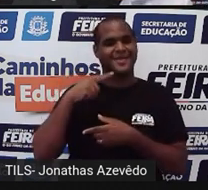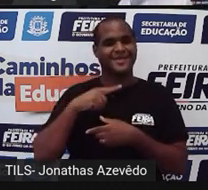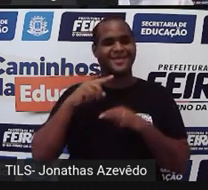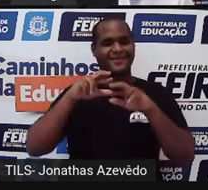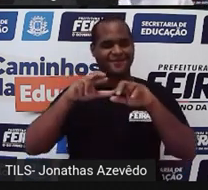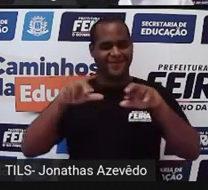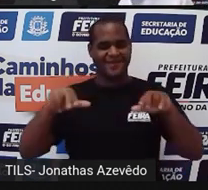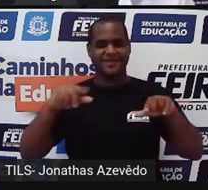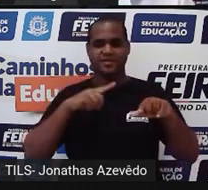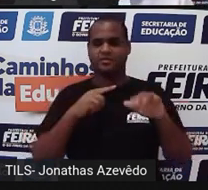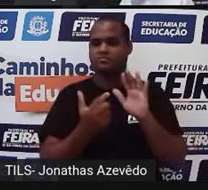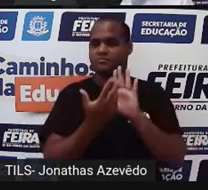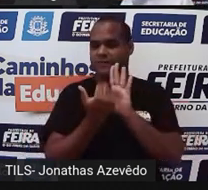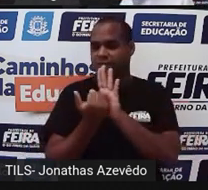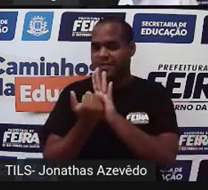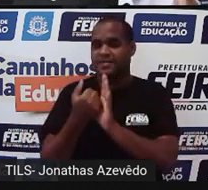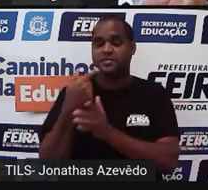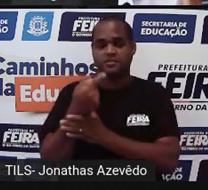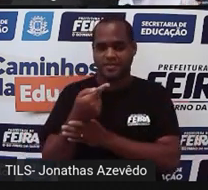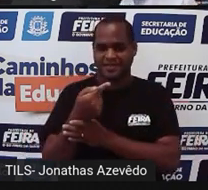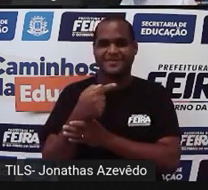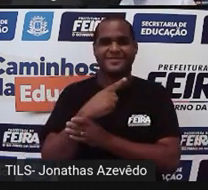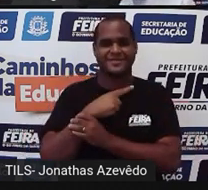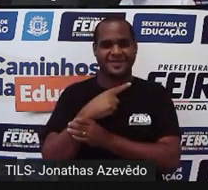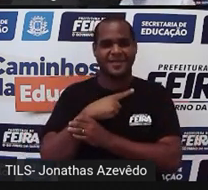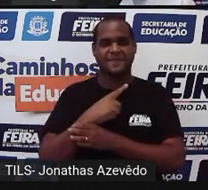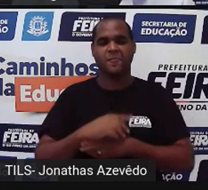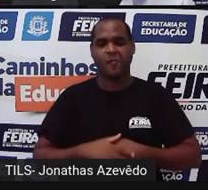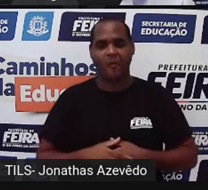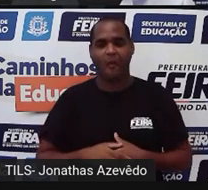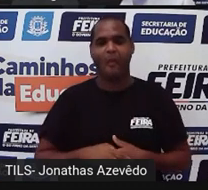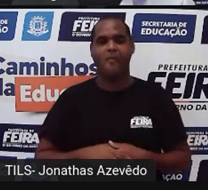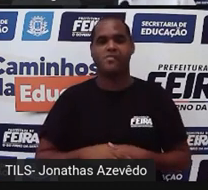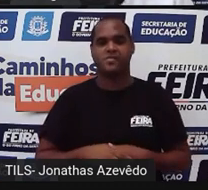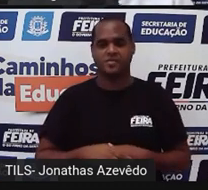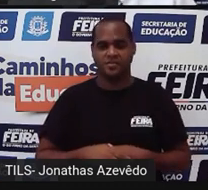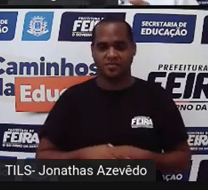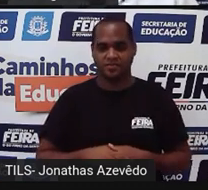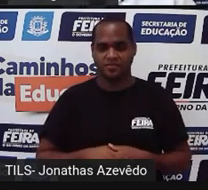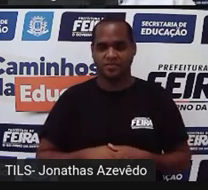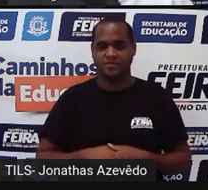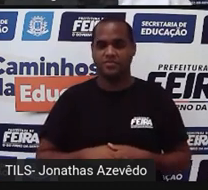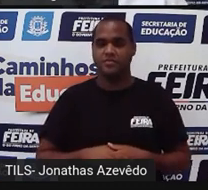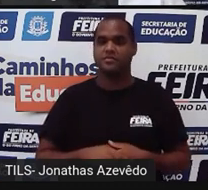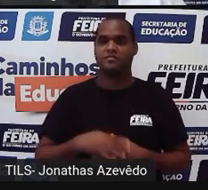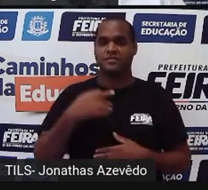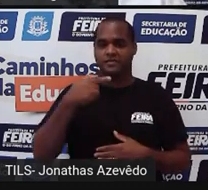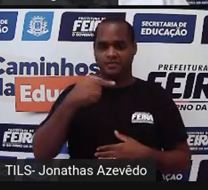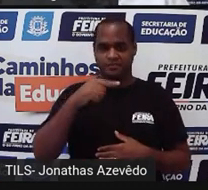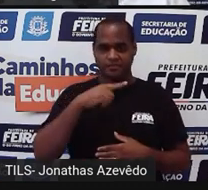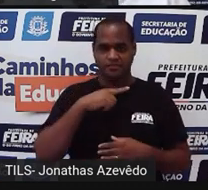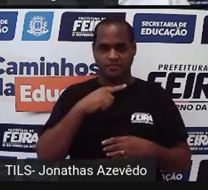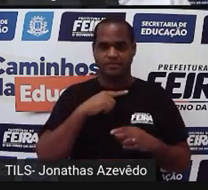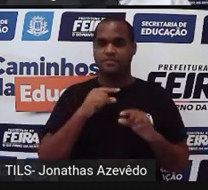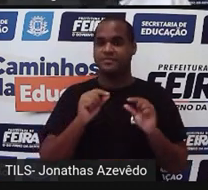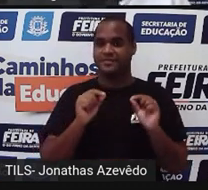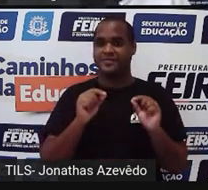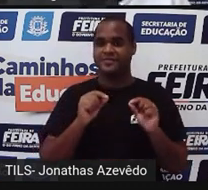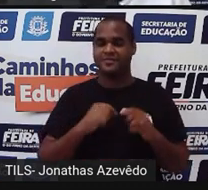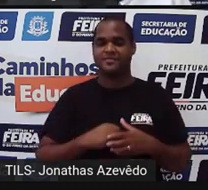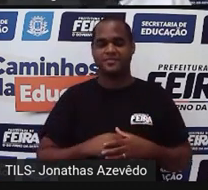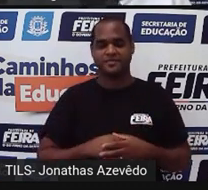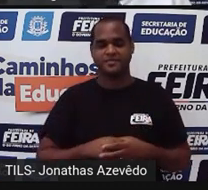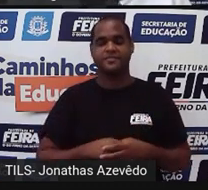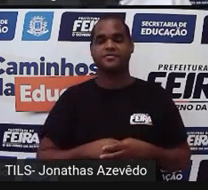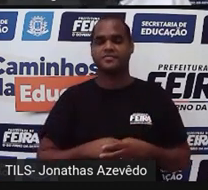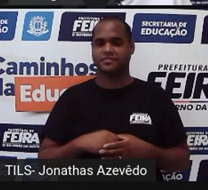total. Vão ser feitas no total 7 figuras. Dessas 7 figuras,